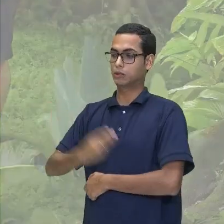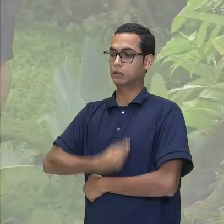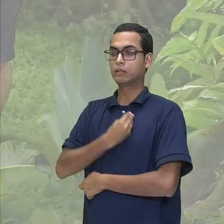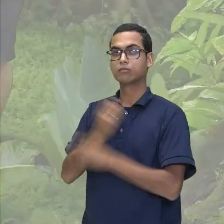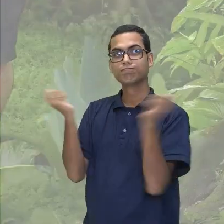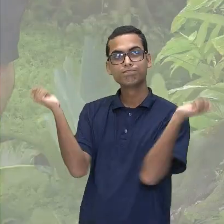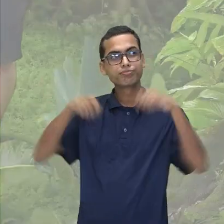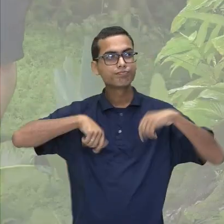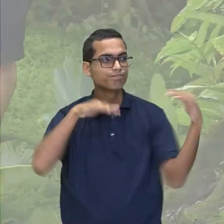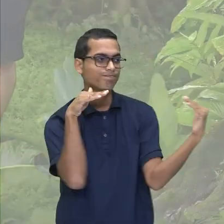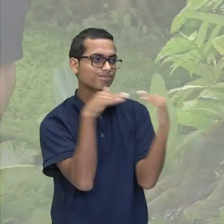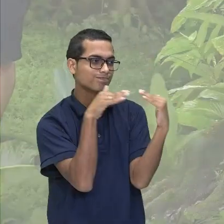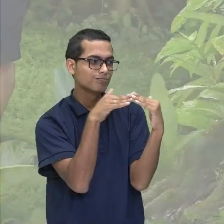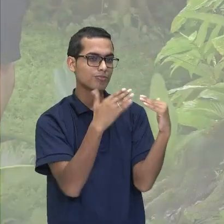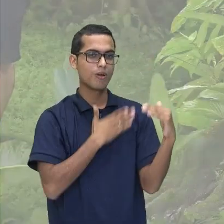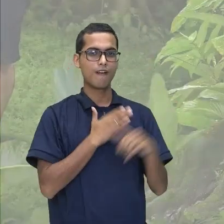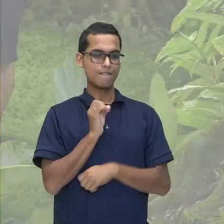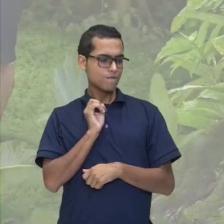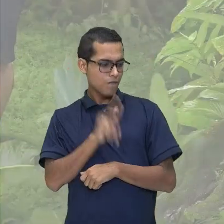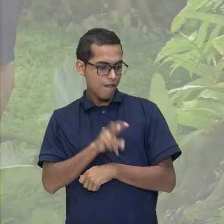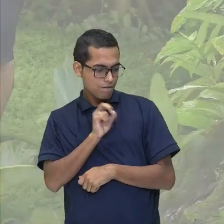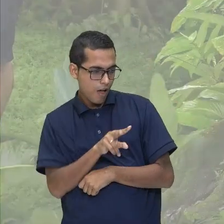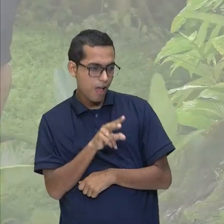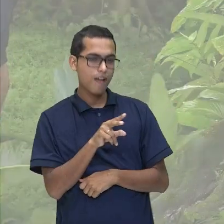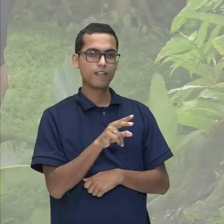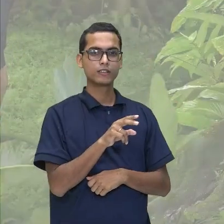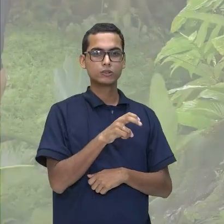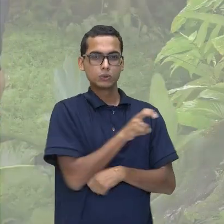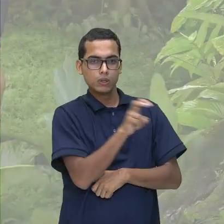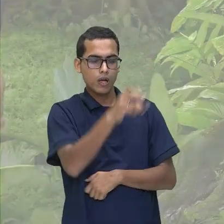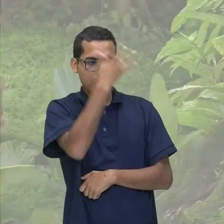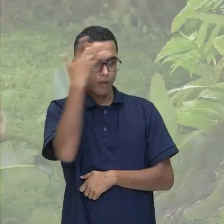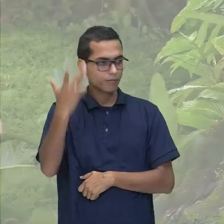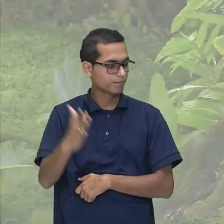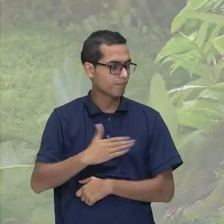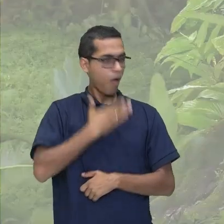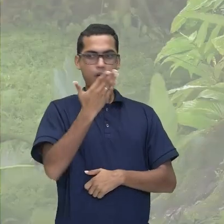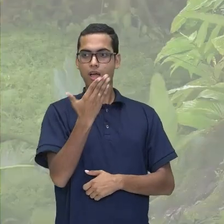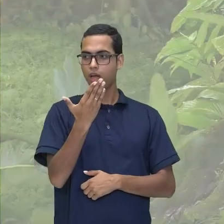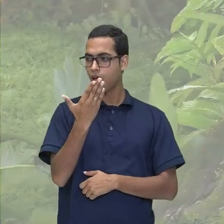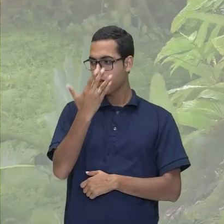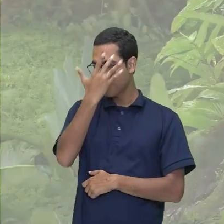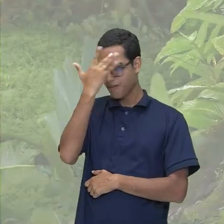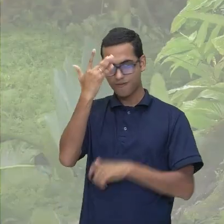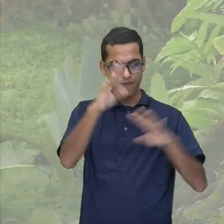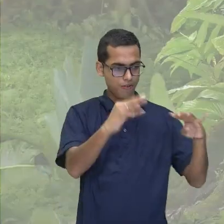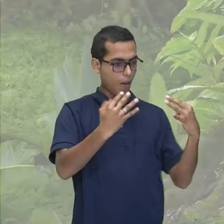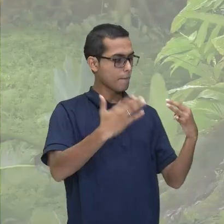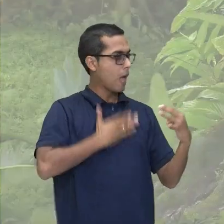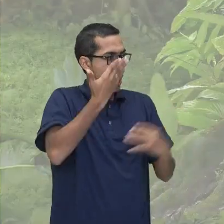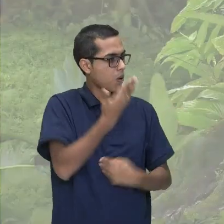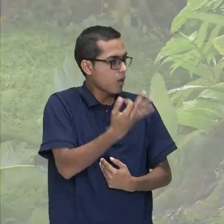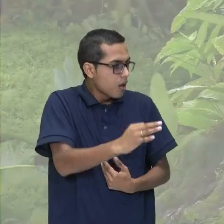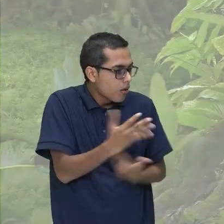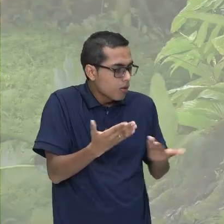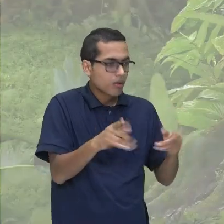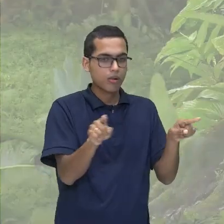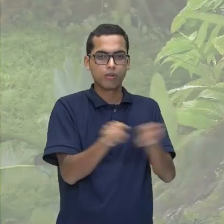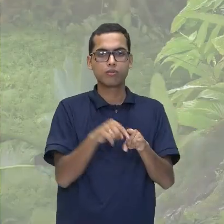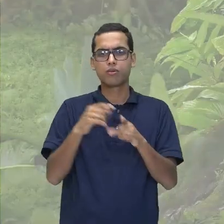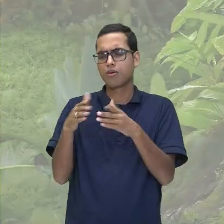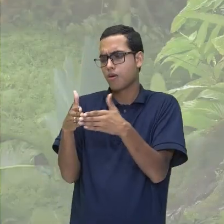Realmente, meu veneno que assusta todos. E por favor, não